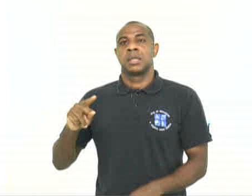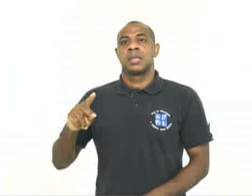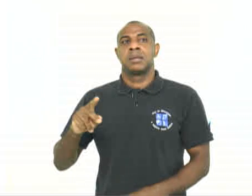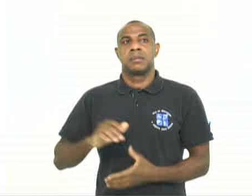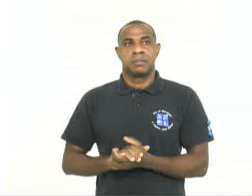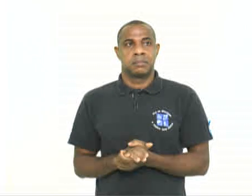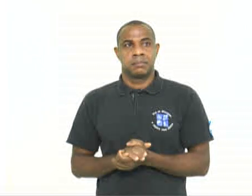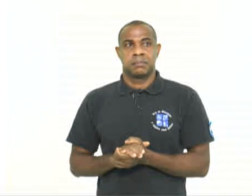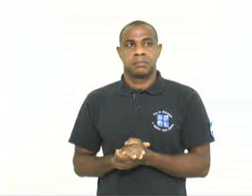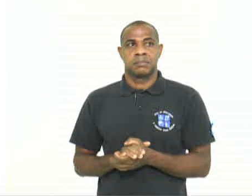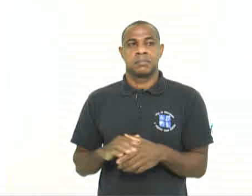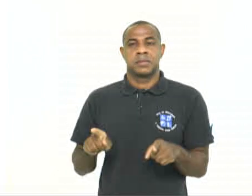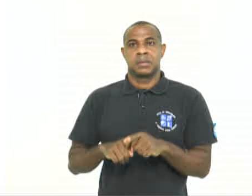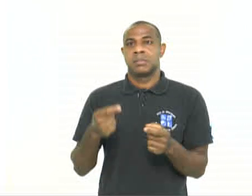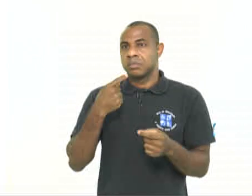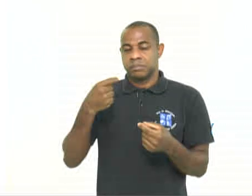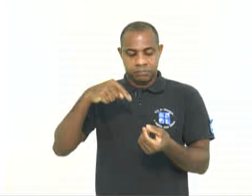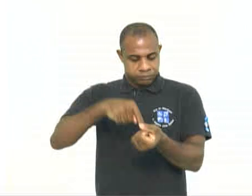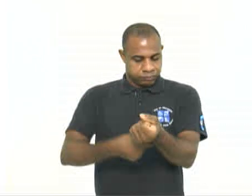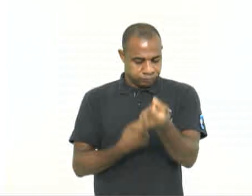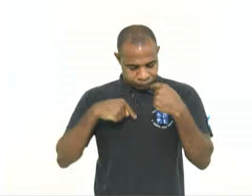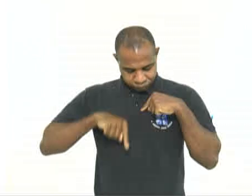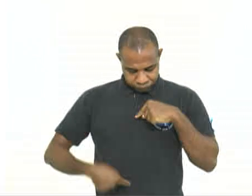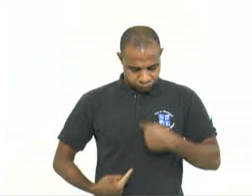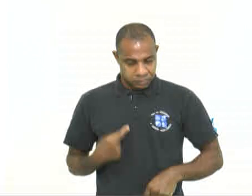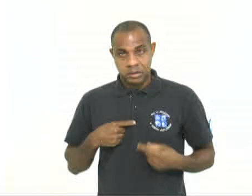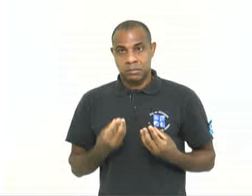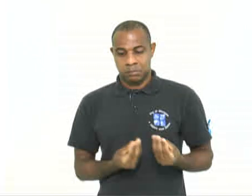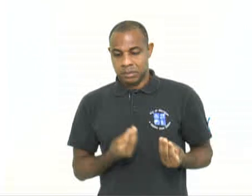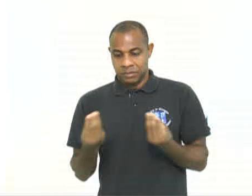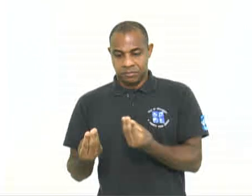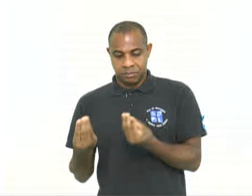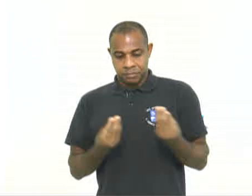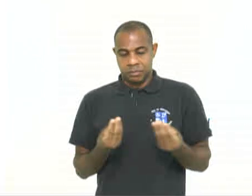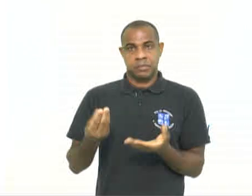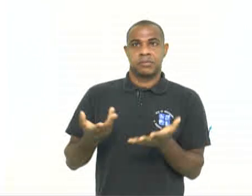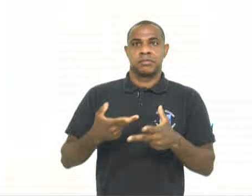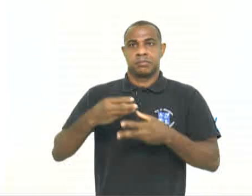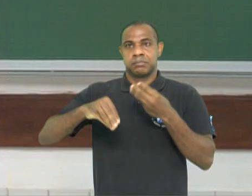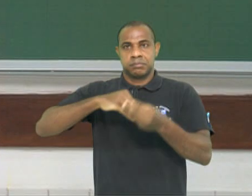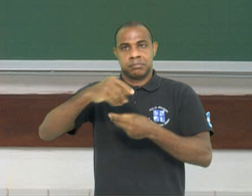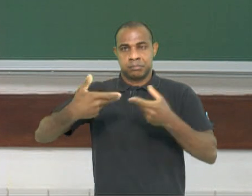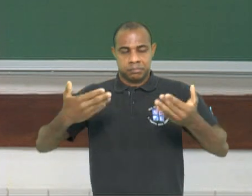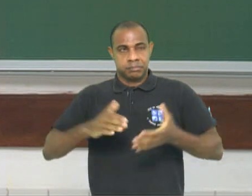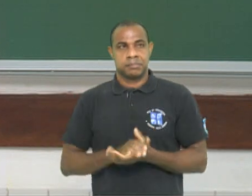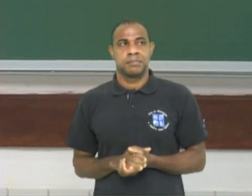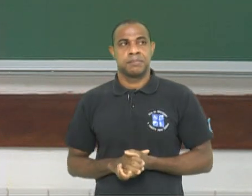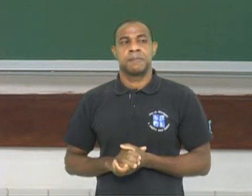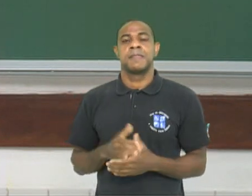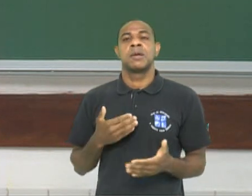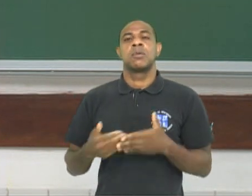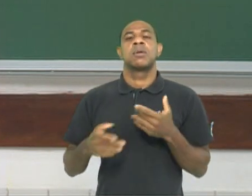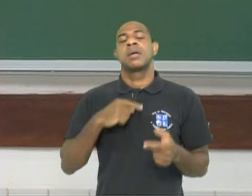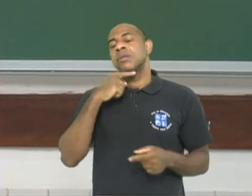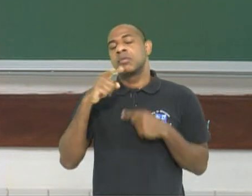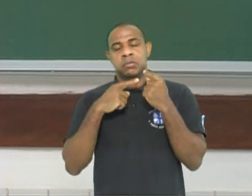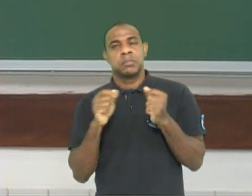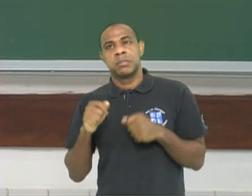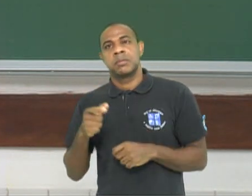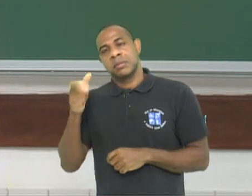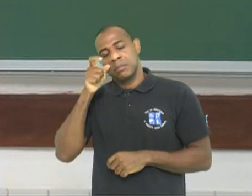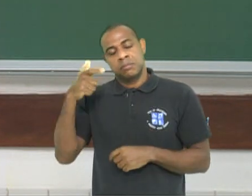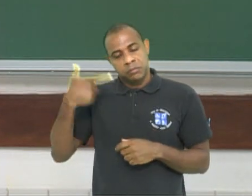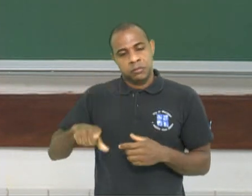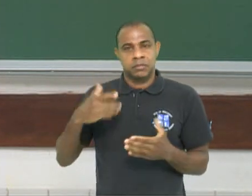hemácias, ela corre por vasos sanguíneos e tem a função de transporte e remoção de substâncias. Pessoal, qualquer dúvida que ficar, você pode reassistir